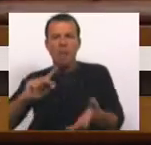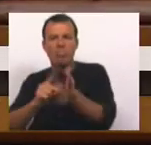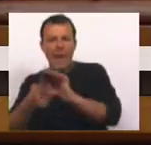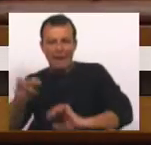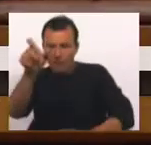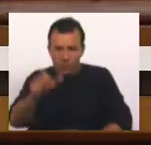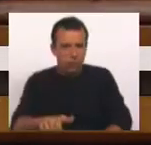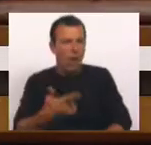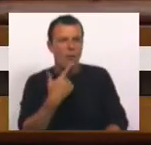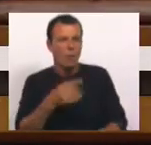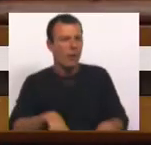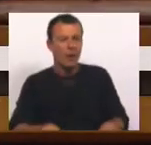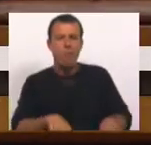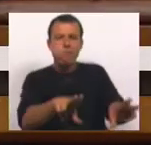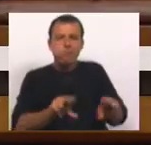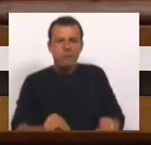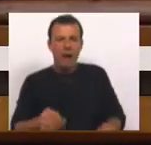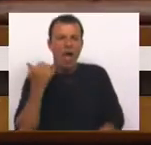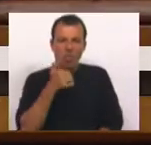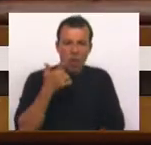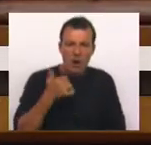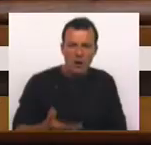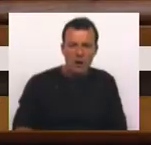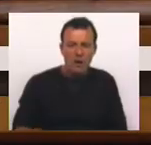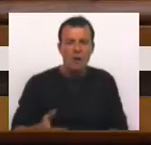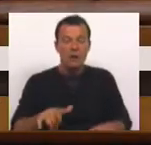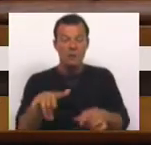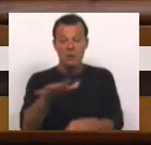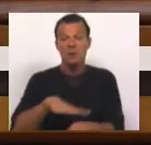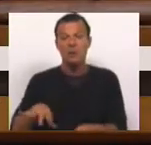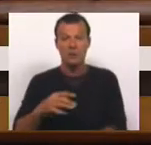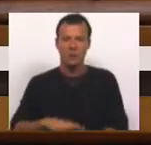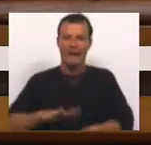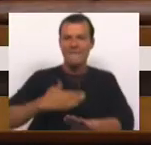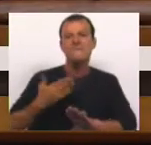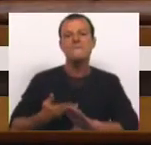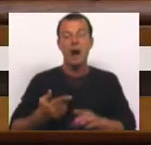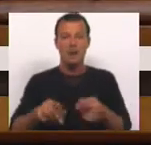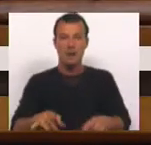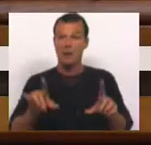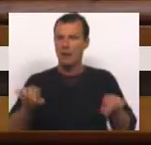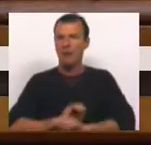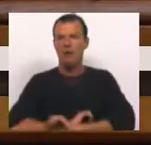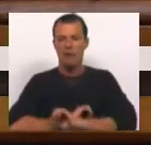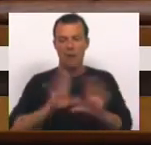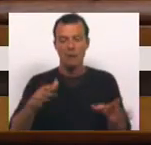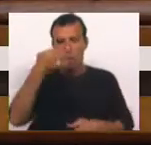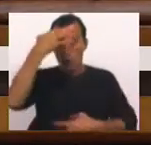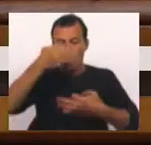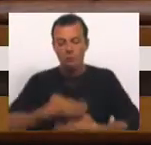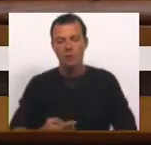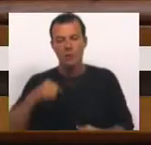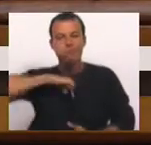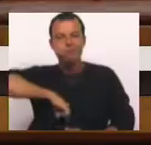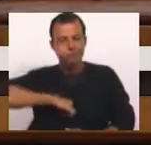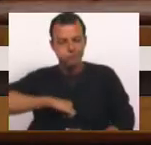erradicar essa dor e a situação em que está? Em casos extremos e com garantia de profunda consciência e capacidade por parte